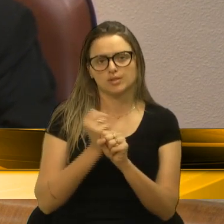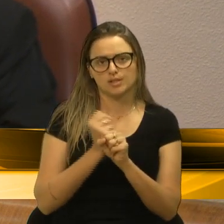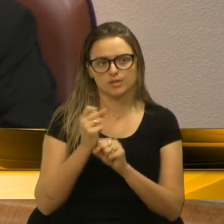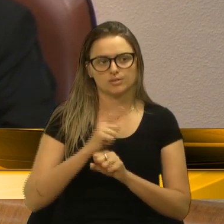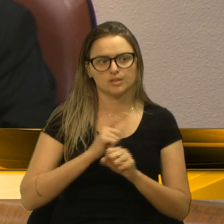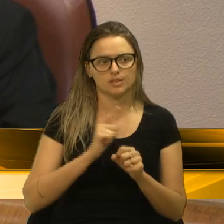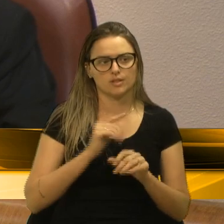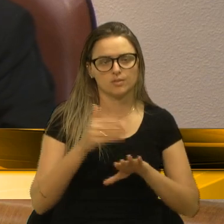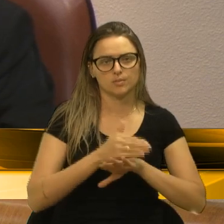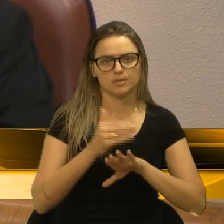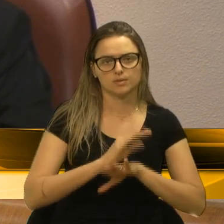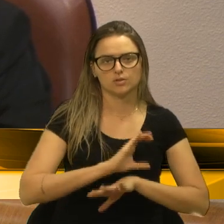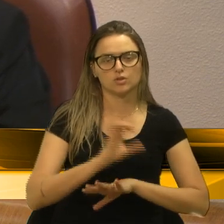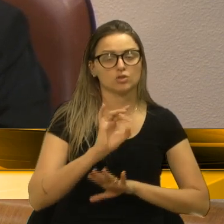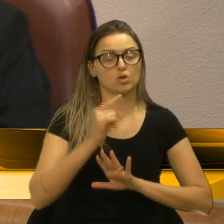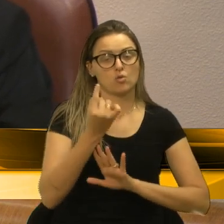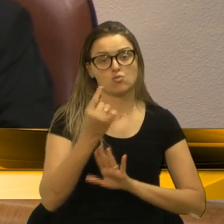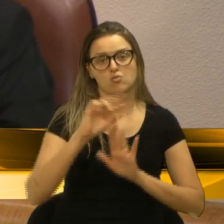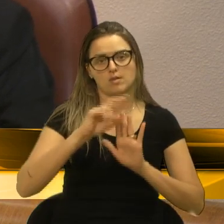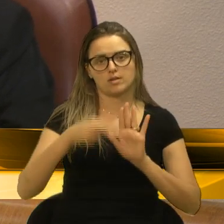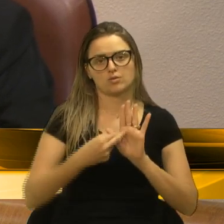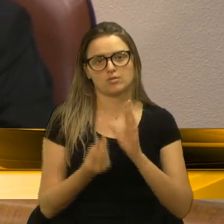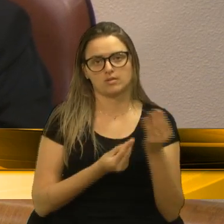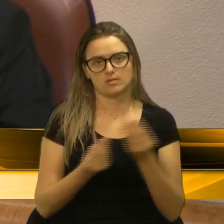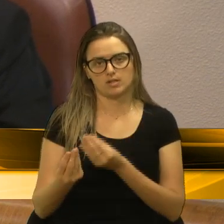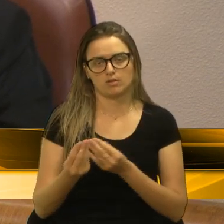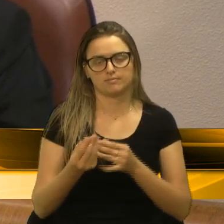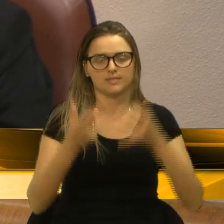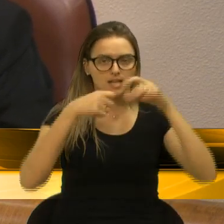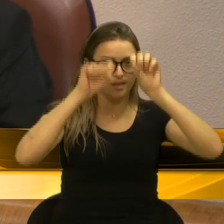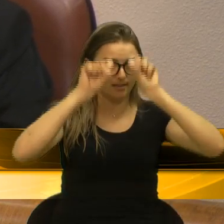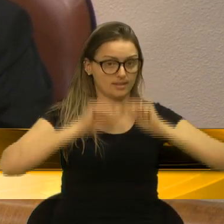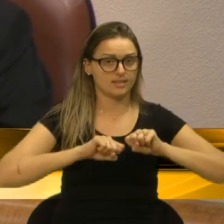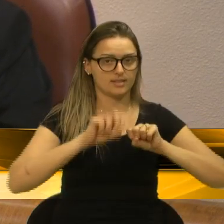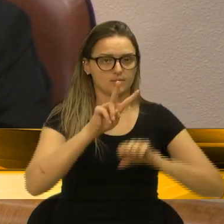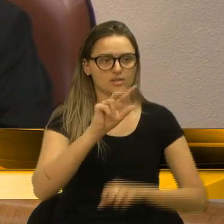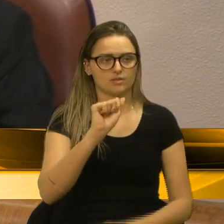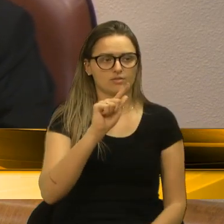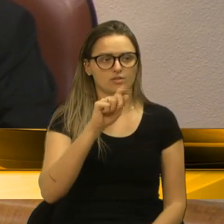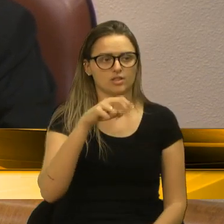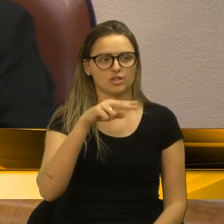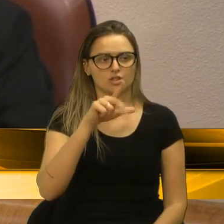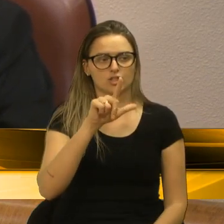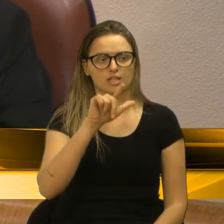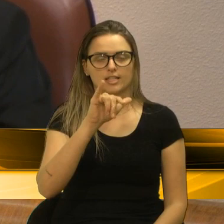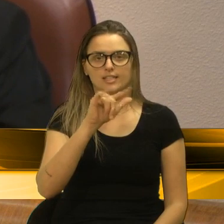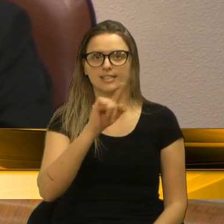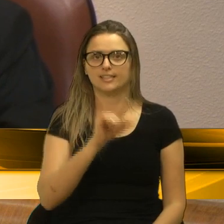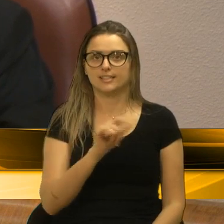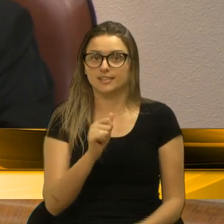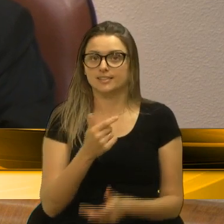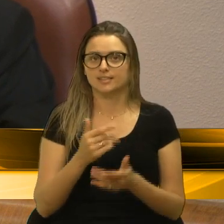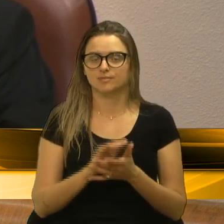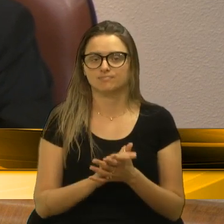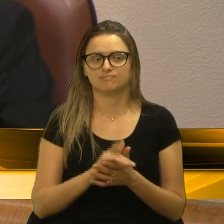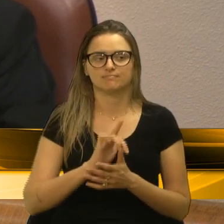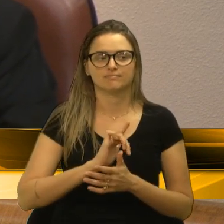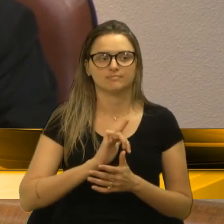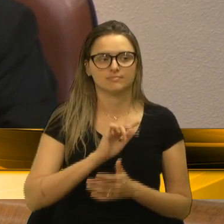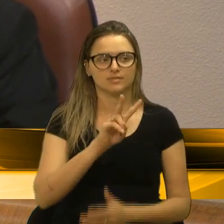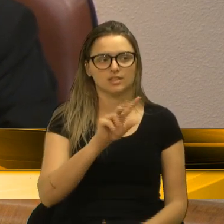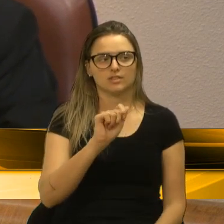conselheira, apenas uma resolução foi encaminhada. Na oitiva da testemunha, a senhora Evangelisa Cassani Glorandi, secretária municipal de Recursos Humanos e